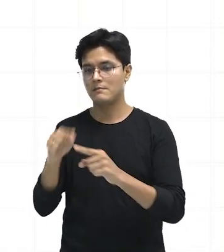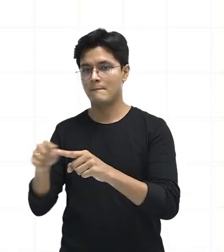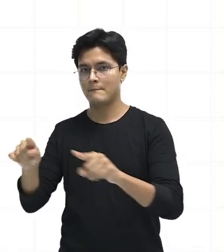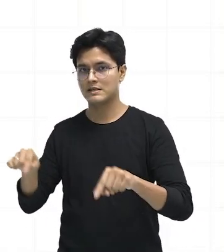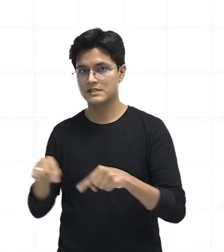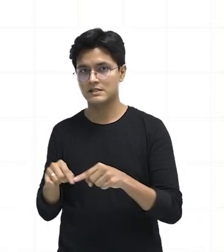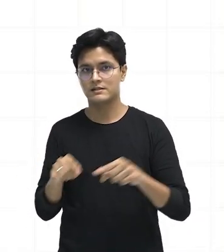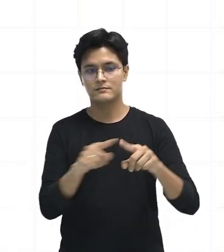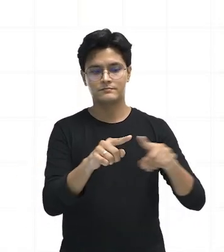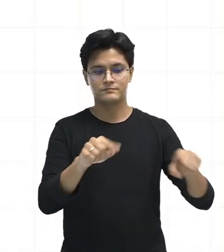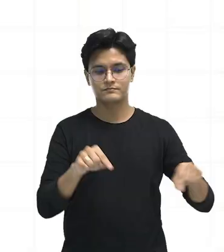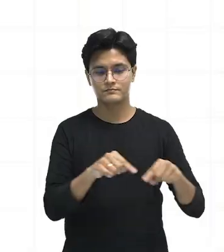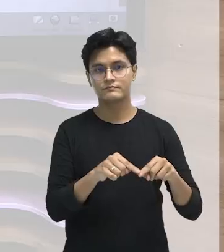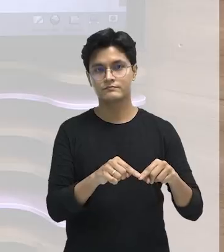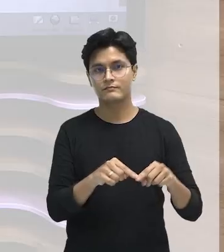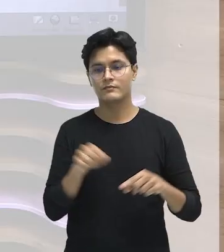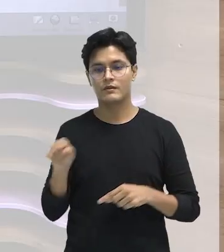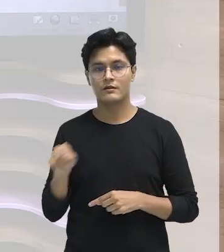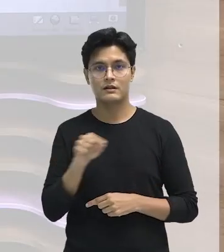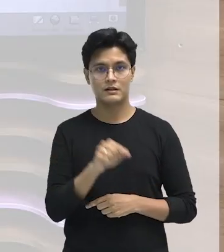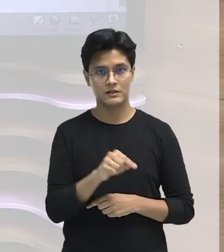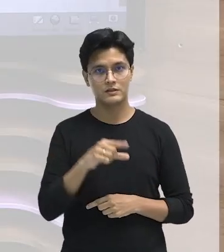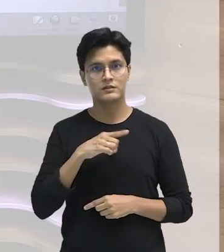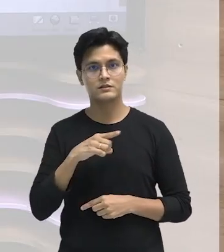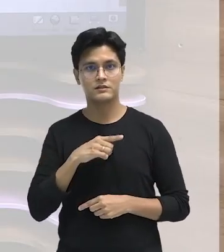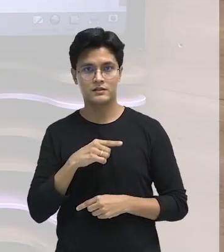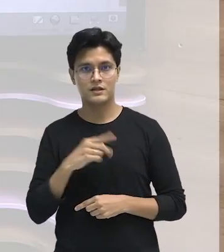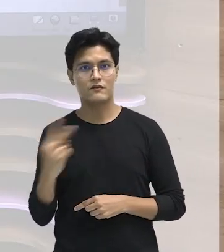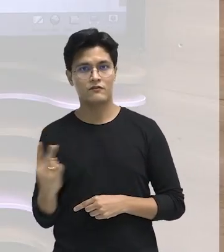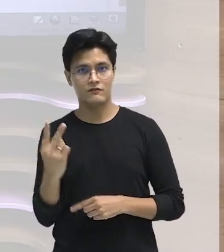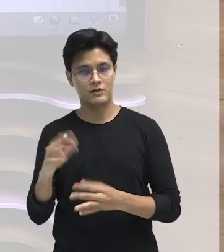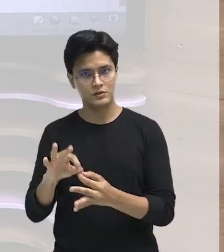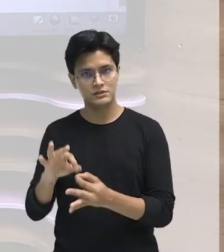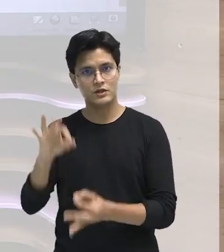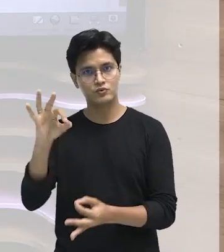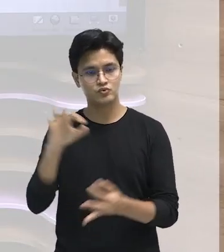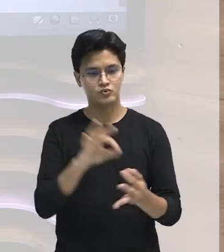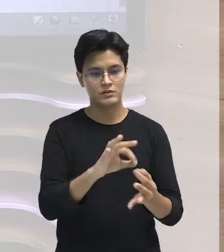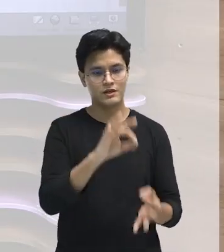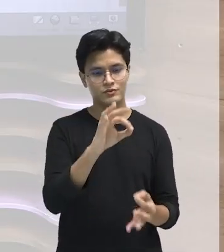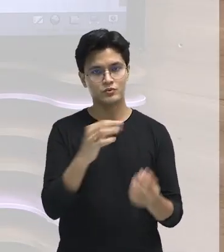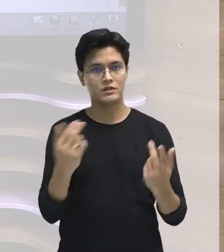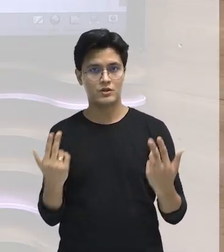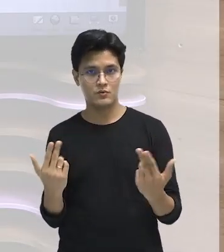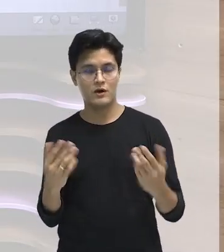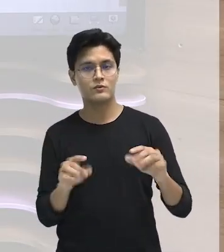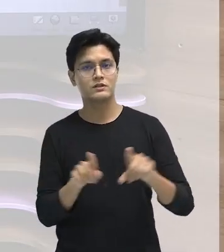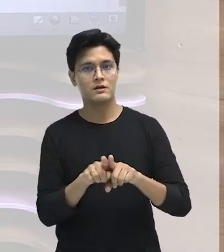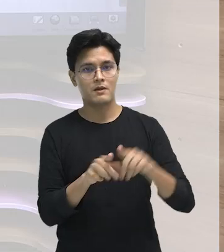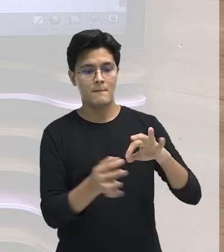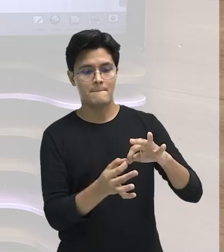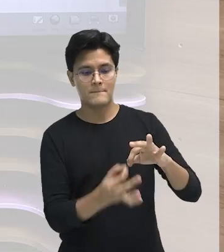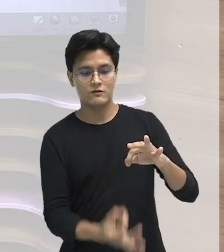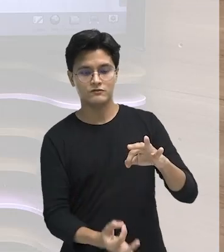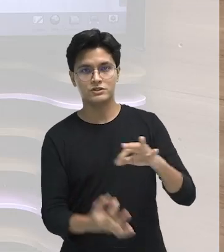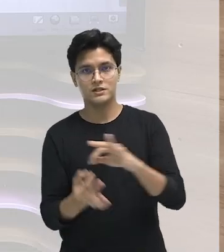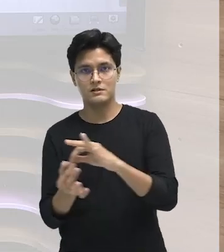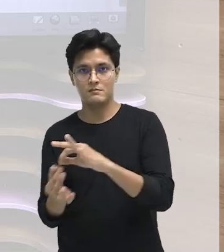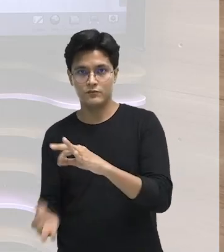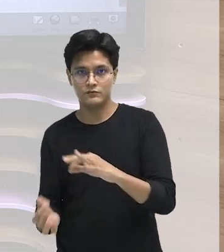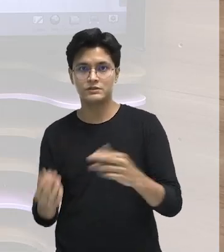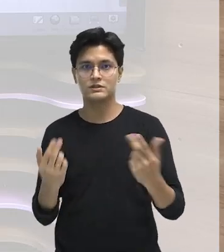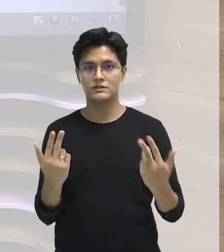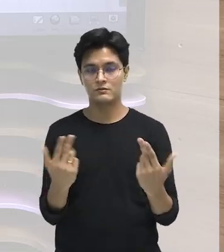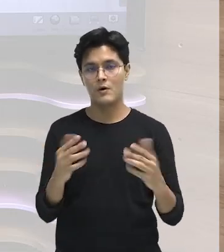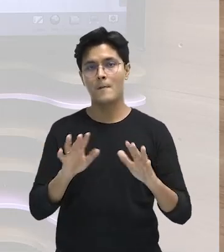duas piscinas elas possuem o mesmo valor para altura e para profundidade, mas elas possuem